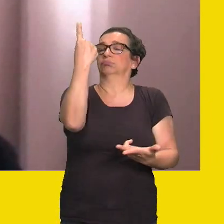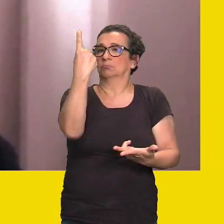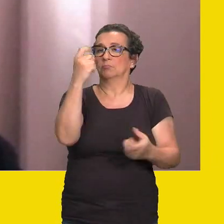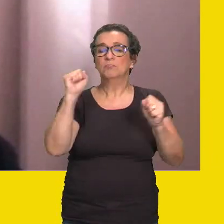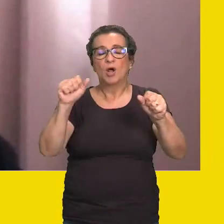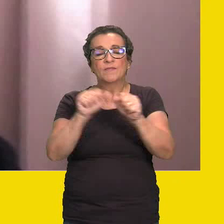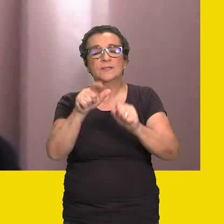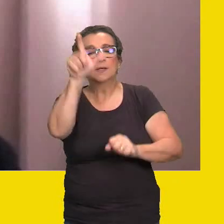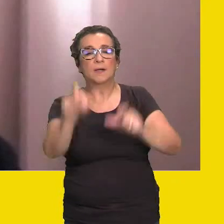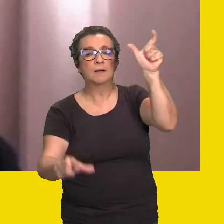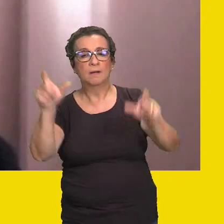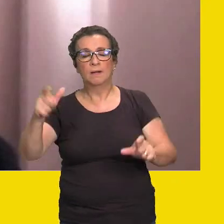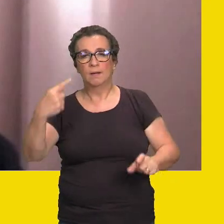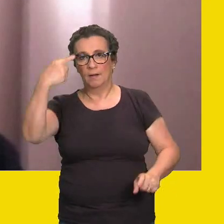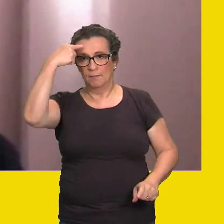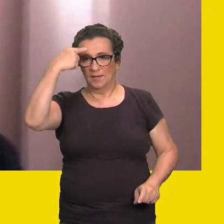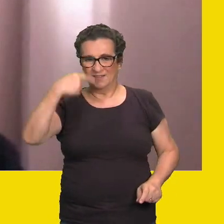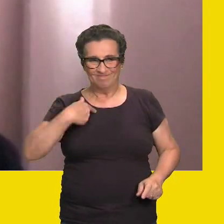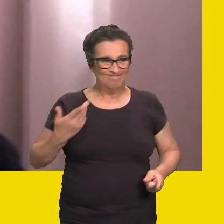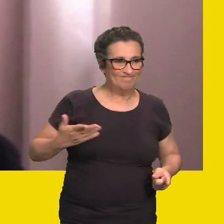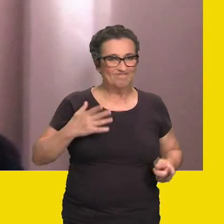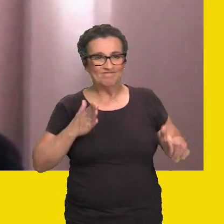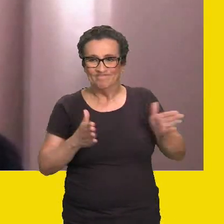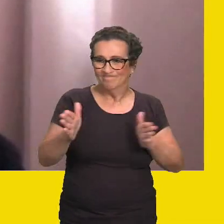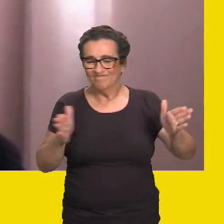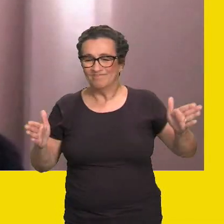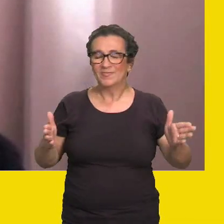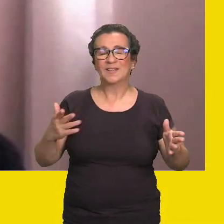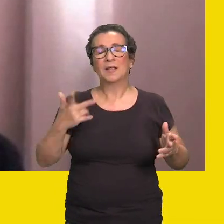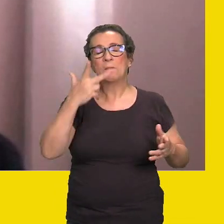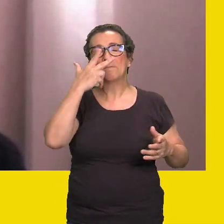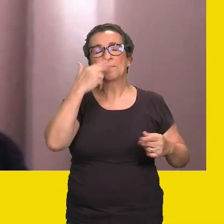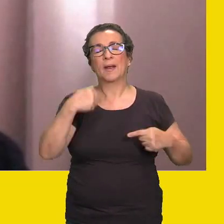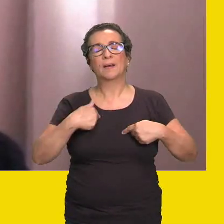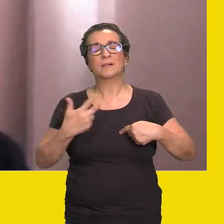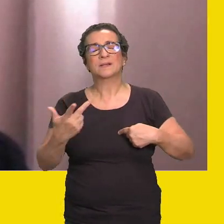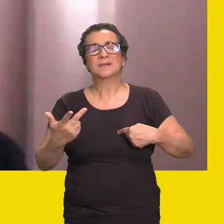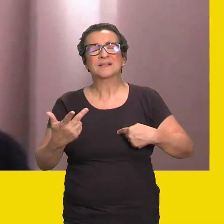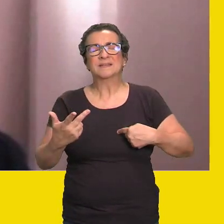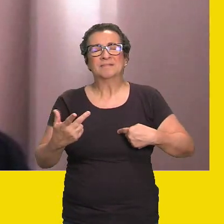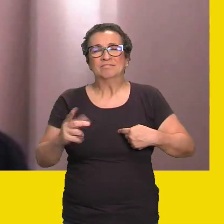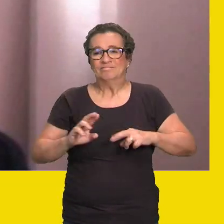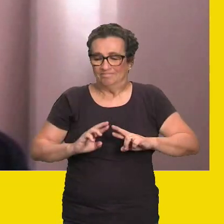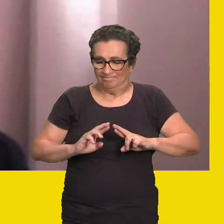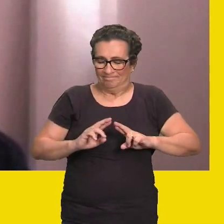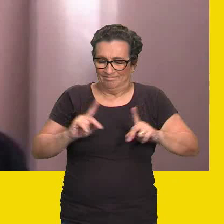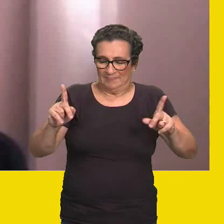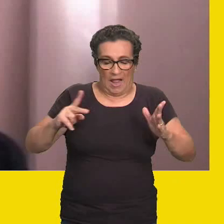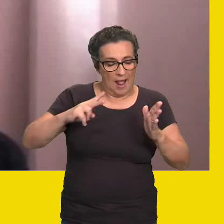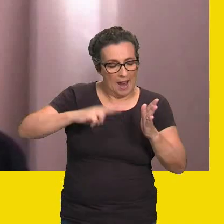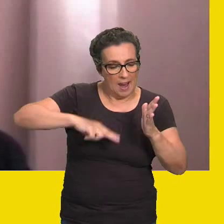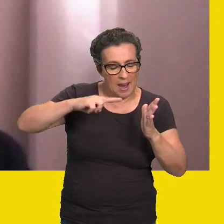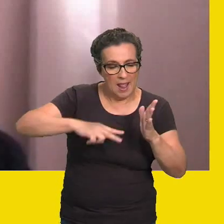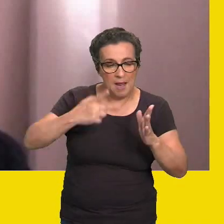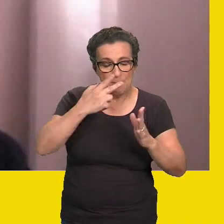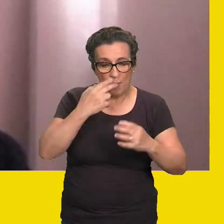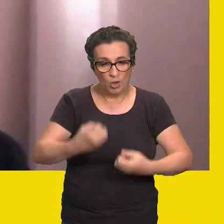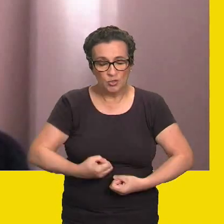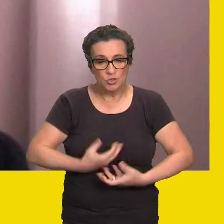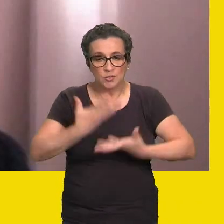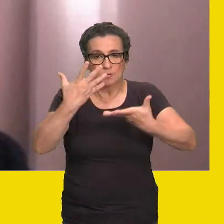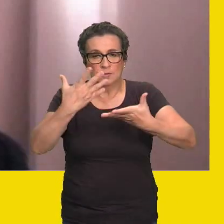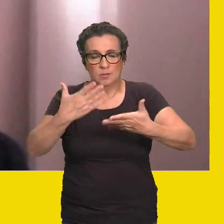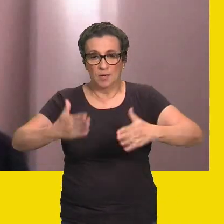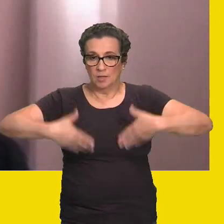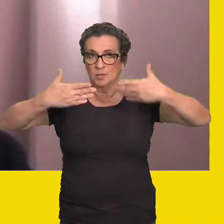homem crie atalhos para caminhos que devem necessariamente ser longos. Ler pode gerar a invenção, pode